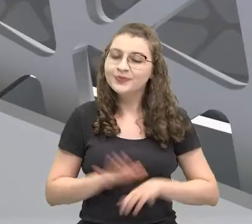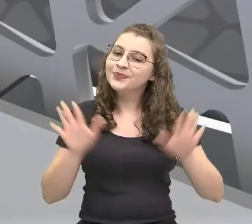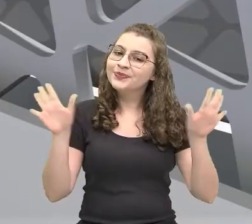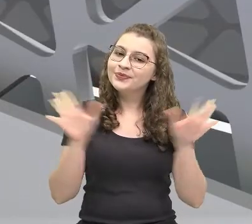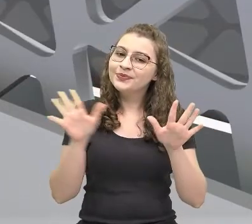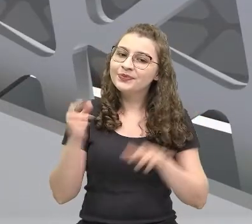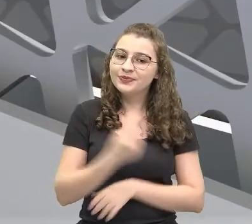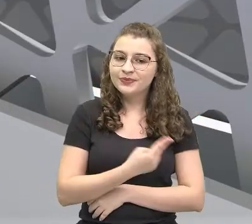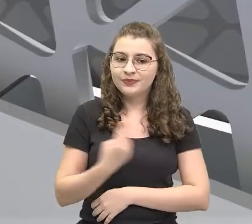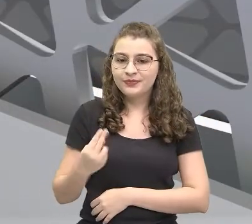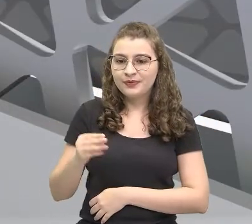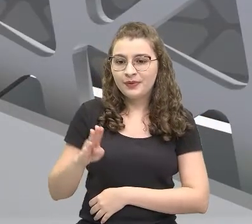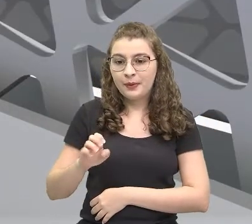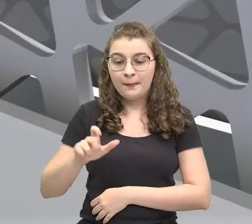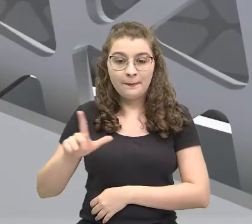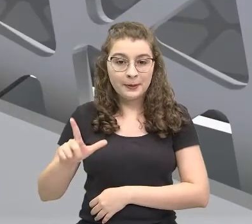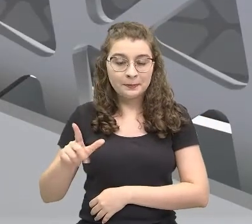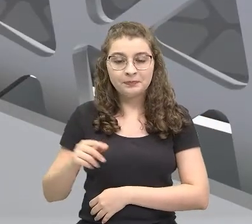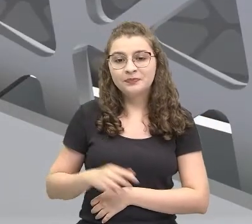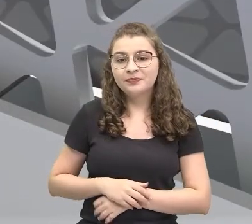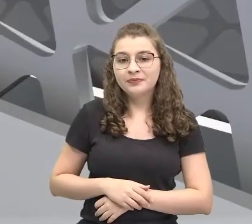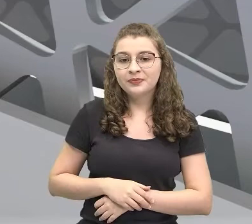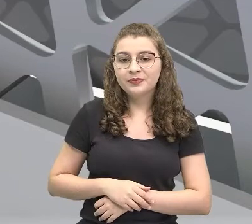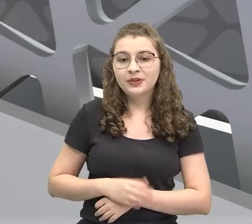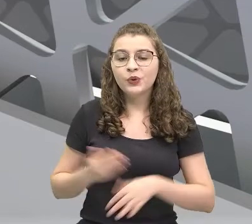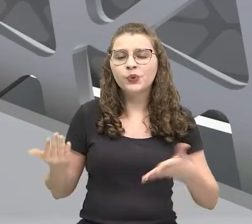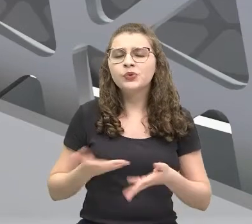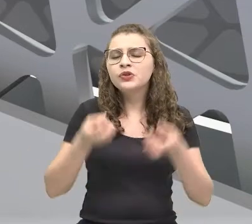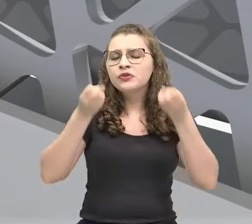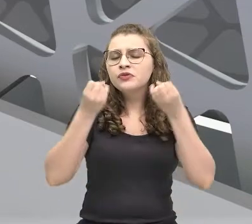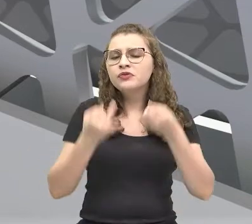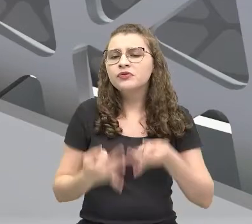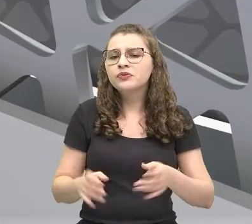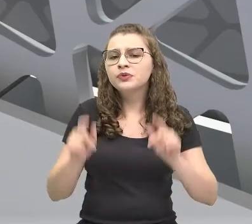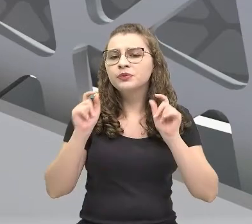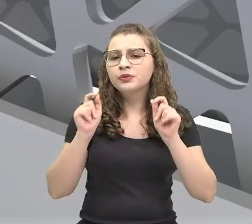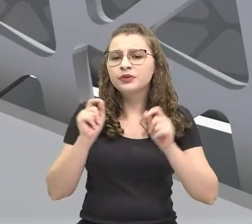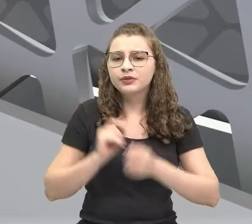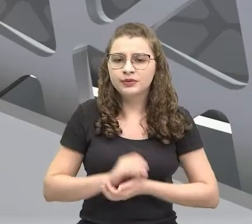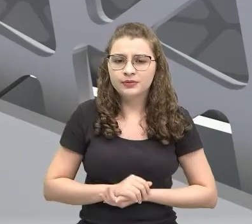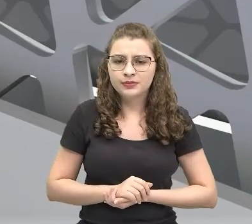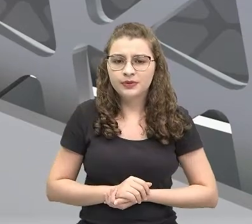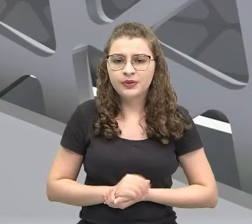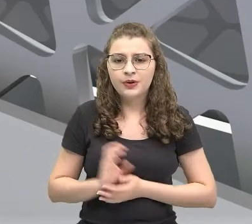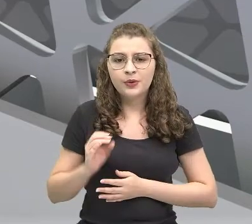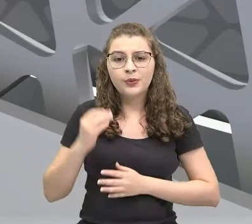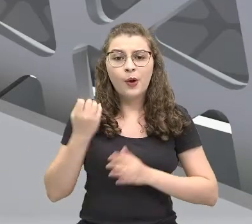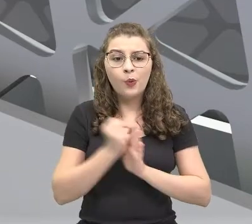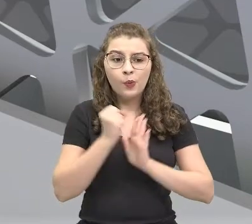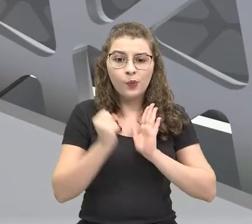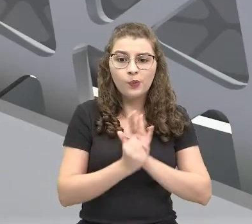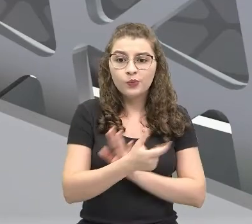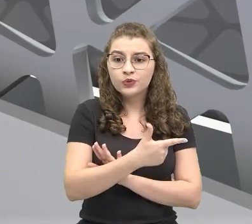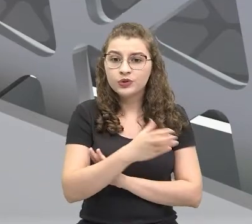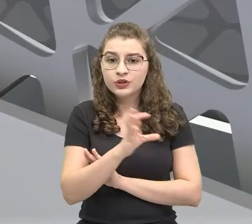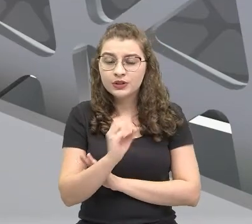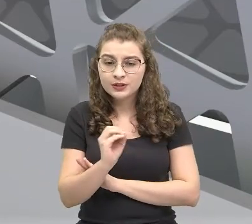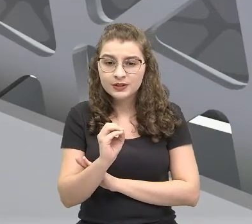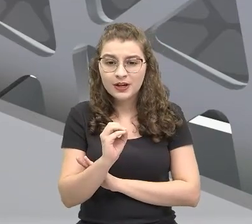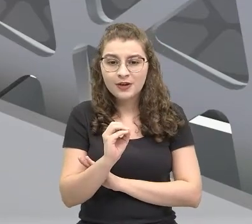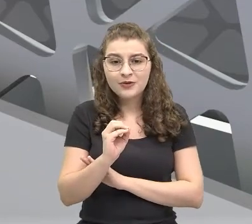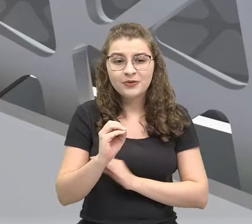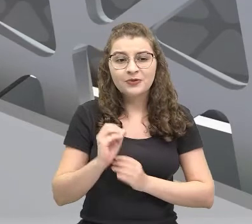Olá, eu sou a professora Isabel Saraiva e a gente vai falar sobre o início do século XX, um período que a gente chama